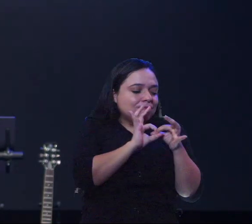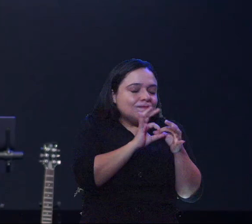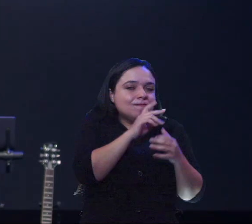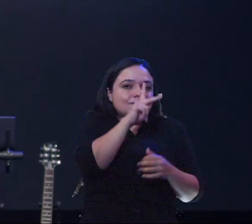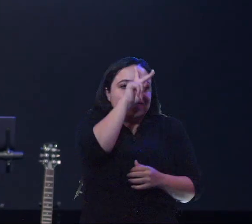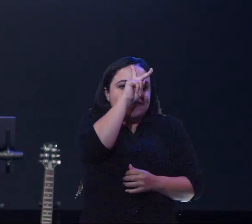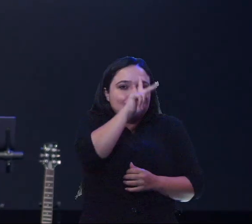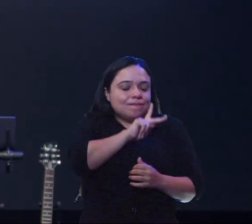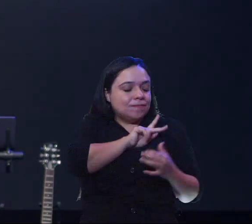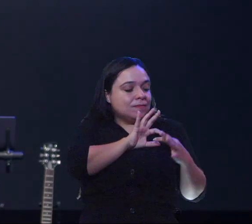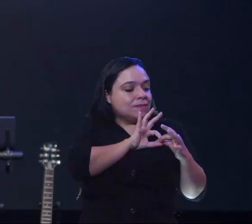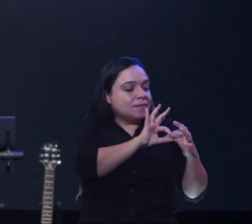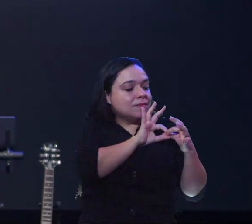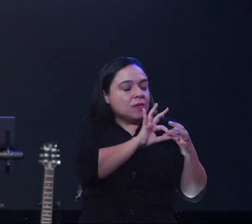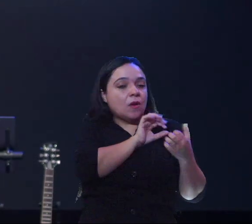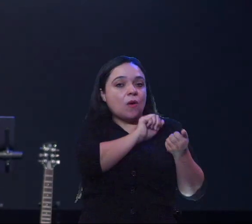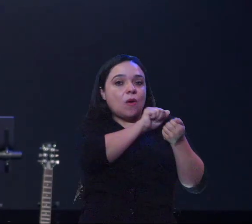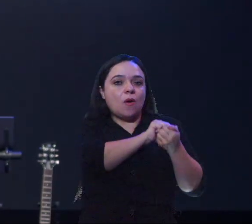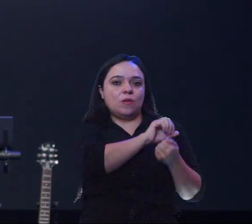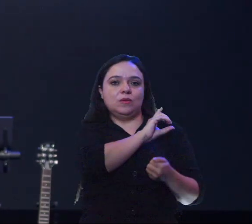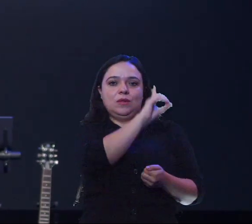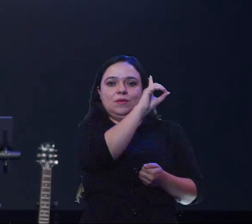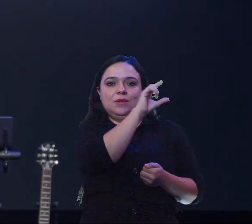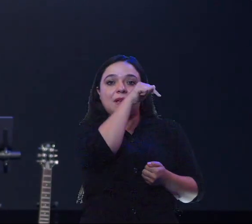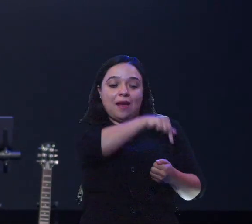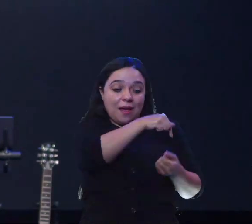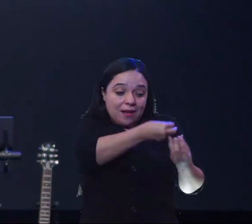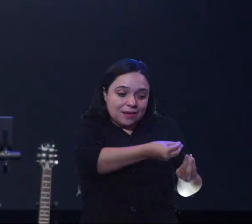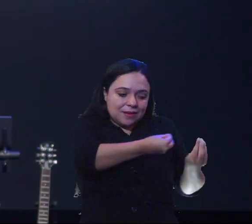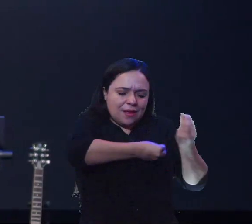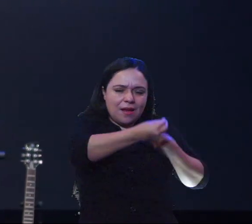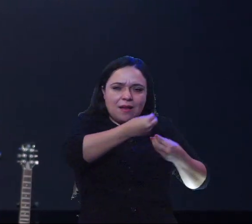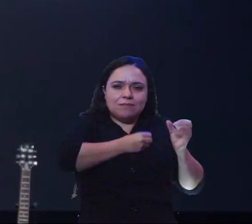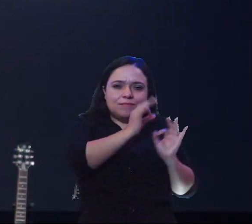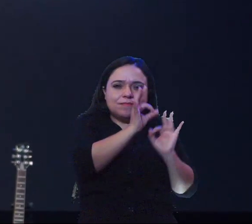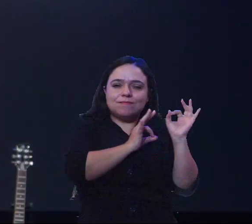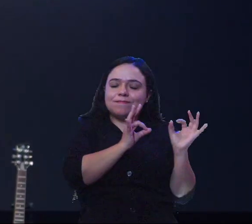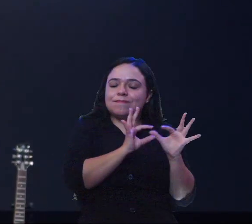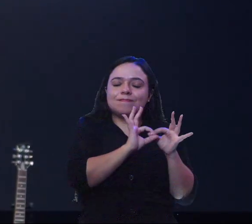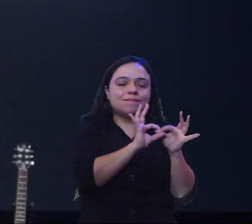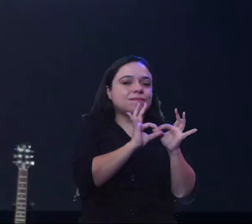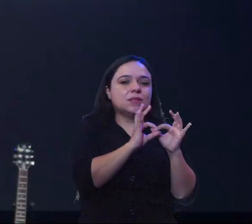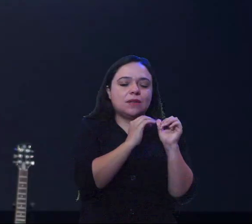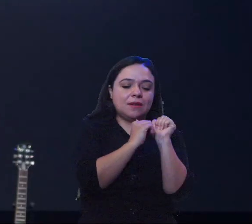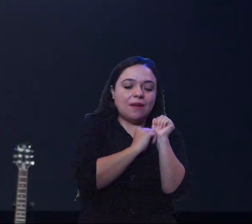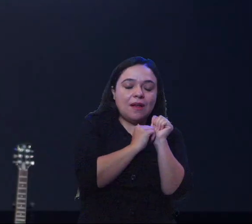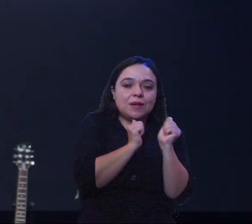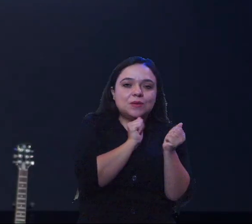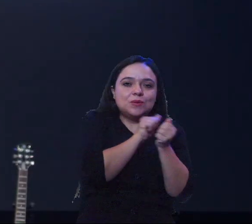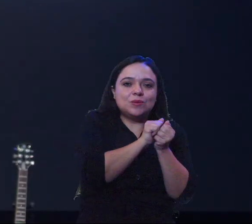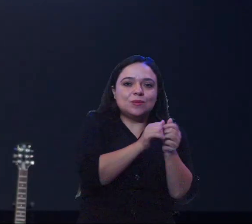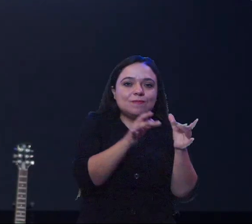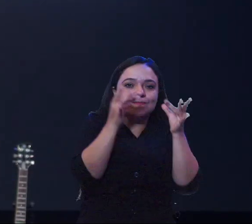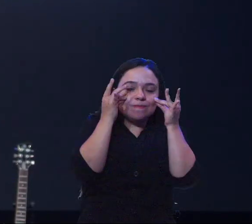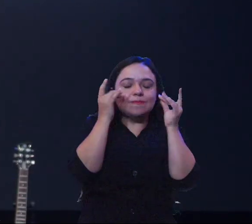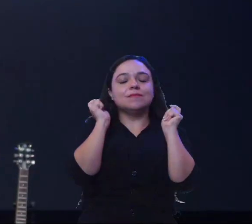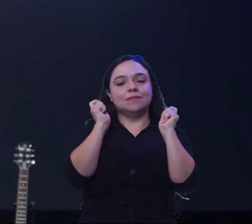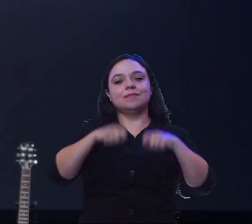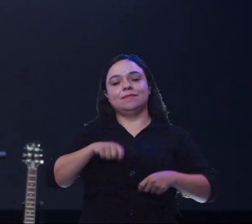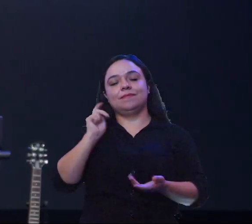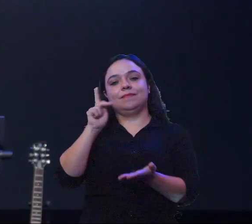dele jamais poderíamos viver. Os projetos de Deus só acontecem quando Deus está presente.